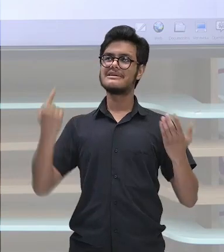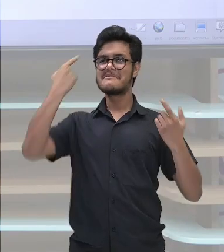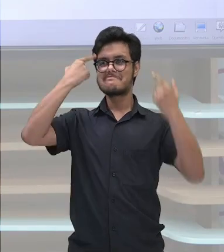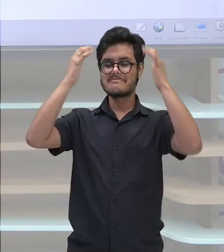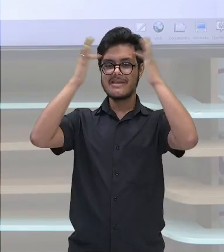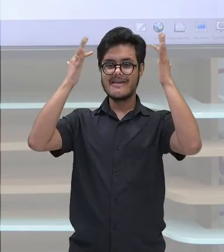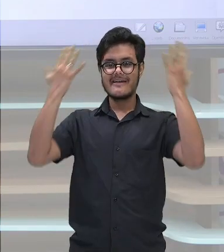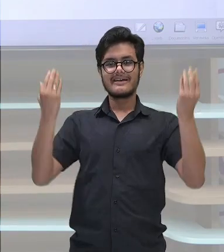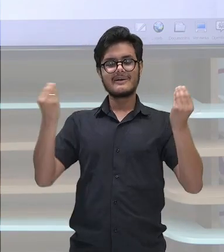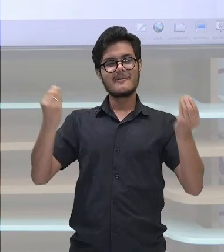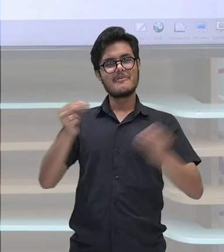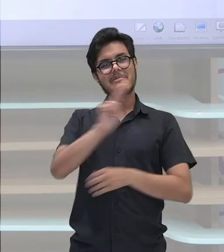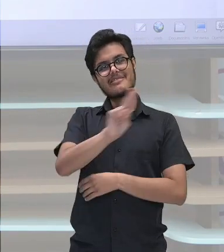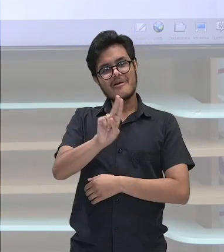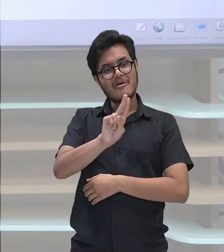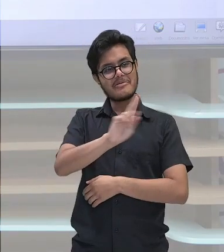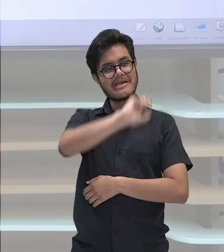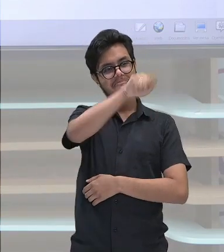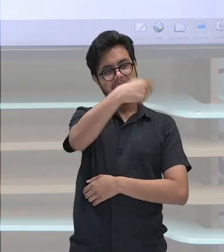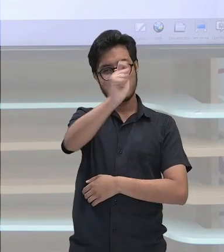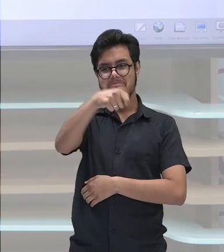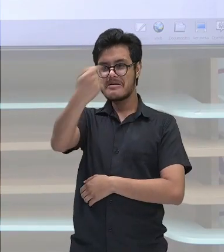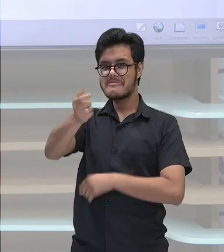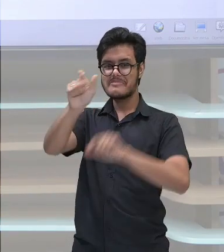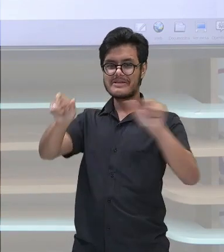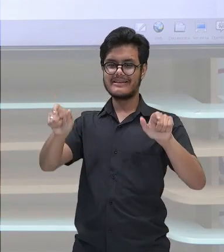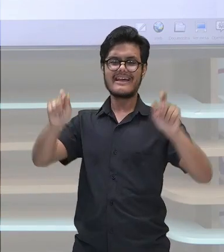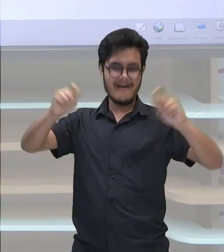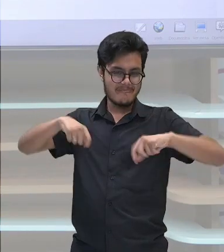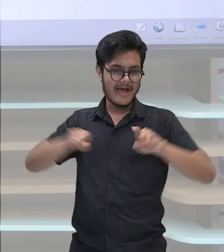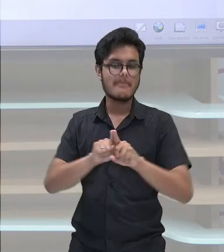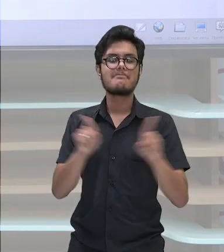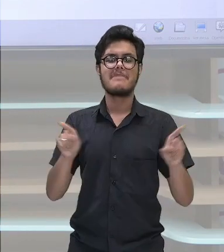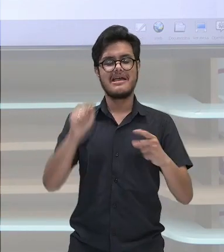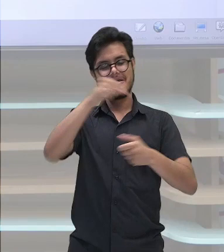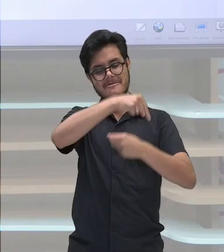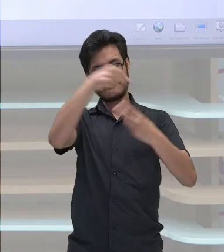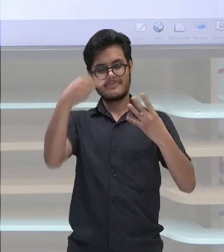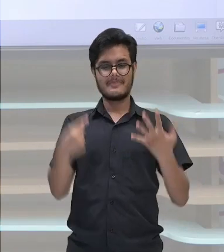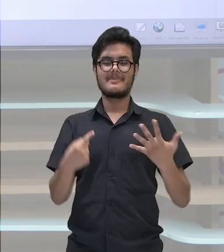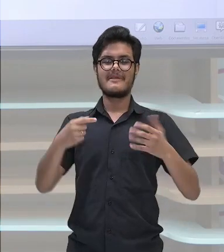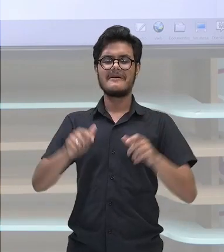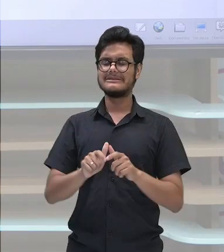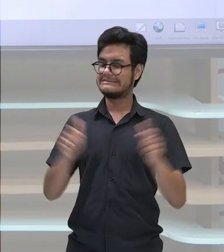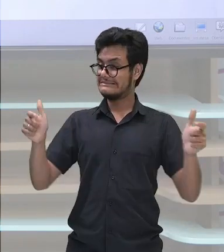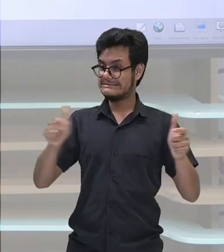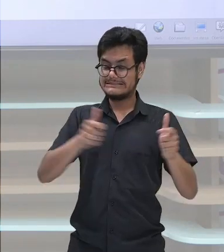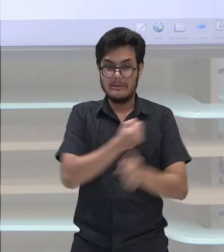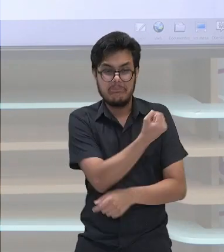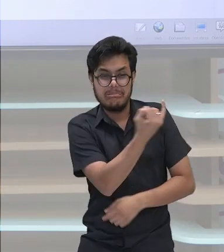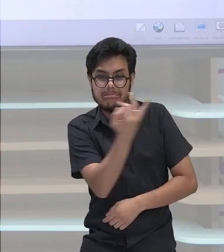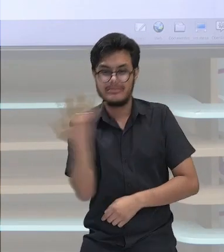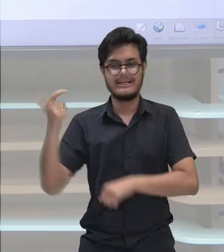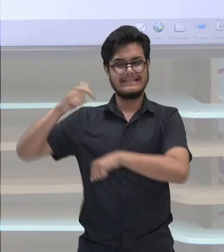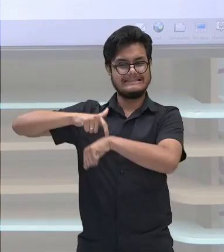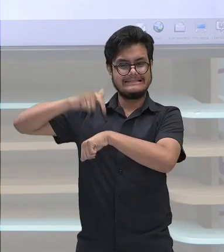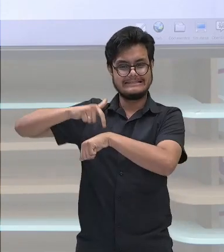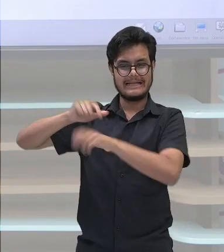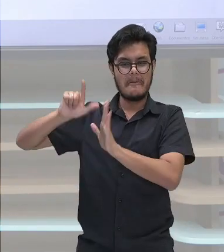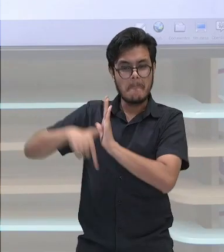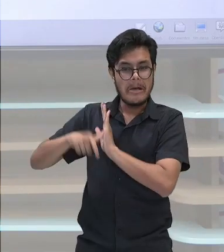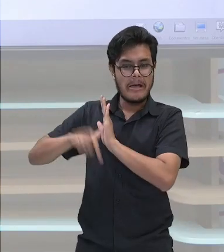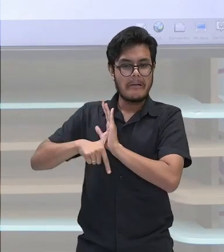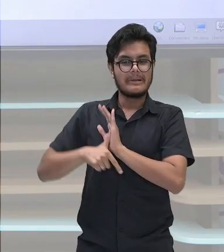fosse nomear cada um deles dá para fazer mas a quantidade é gigante a gente ia levar um tempinho aí